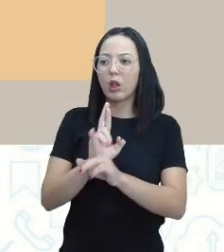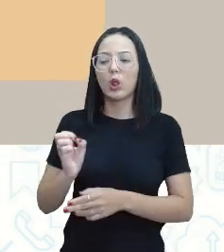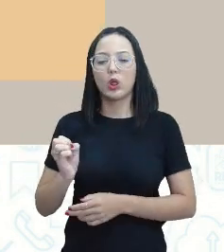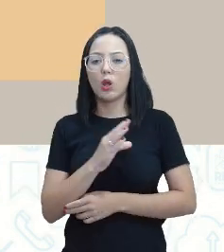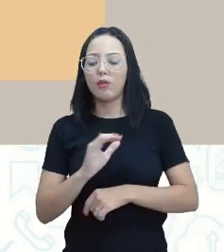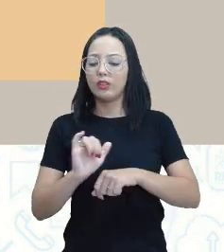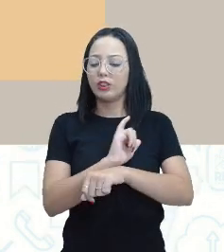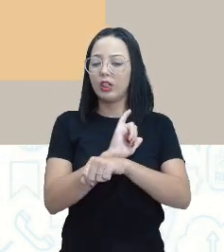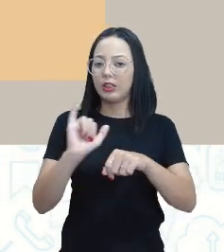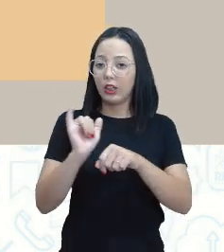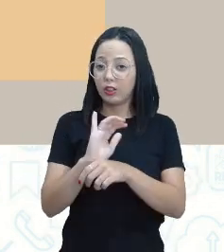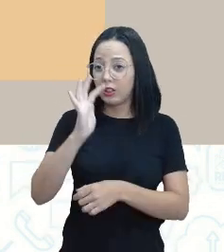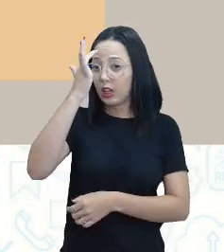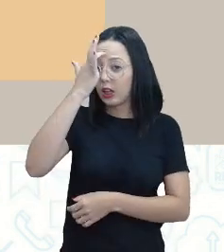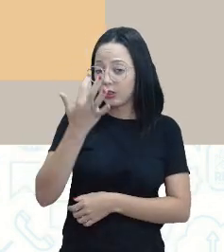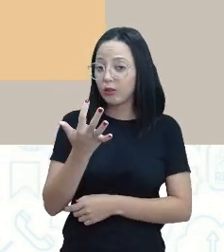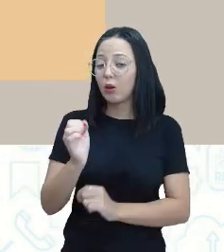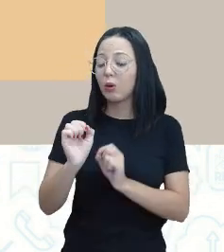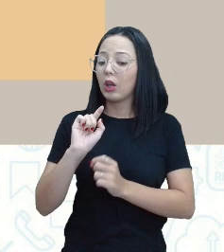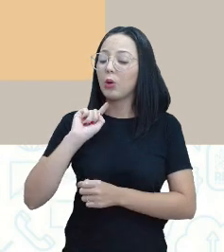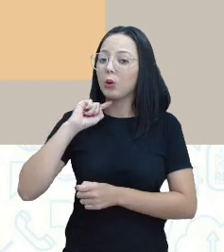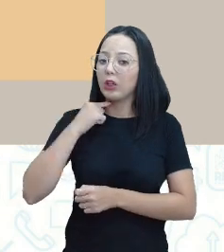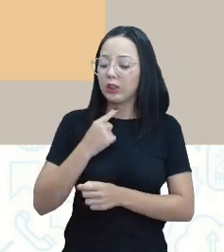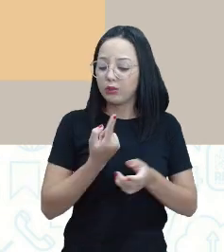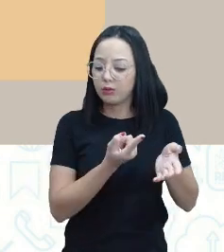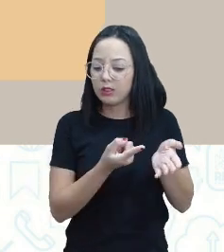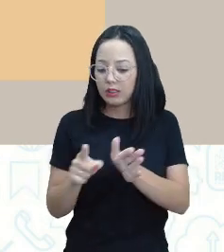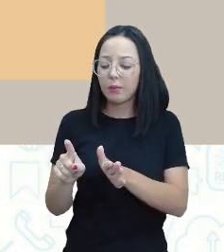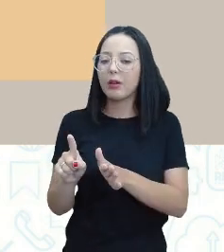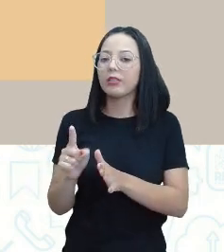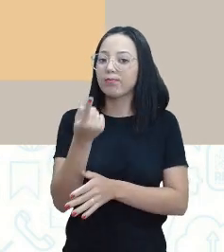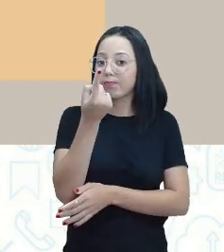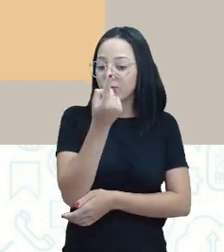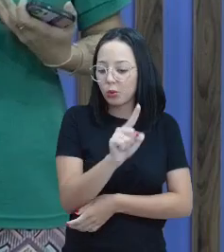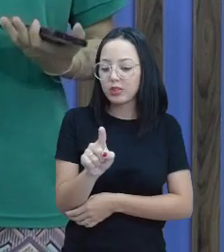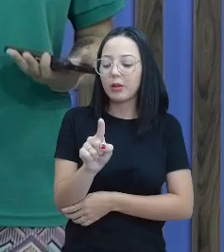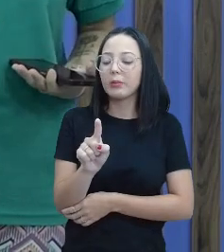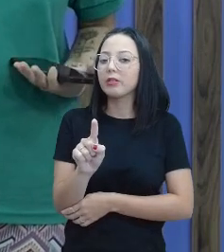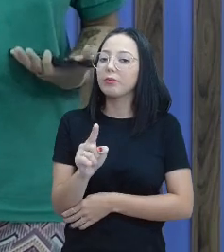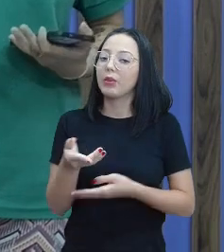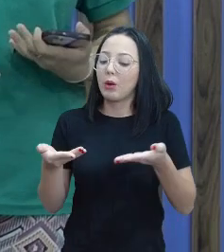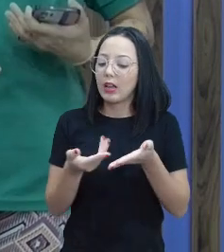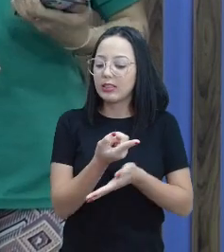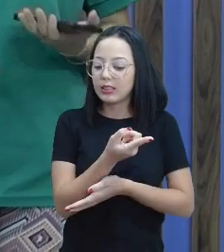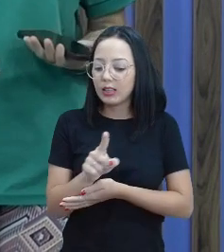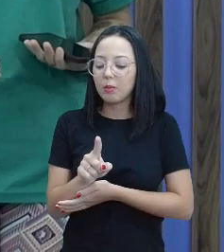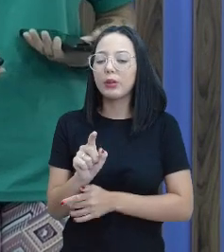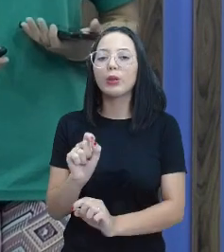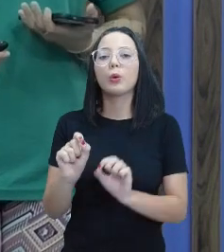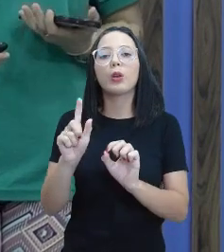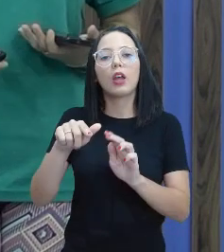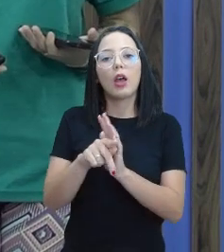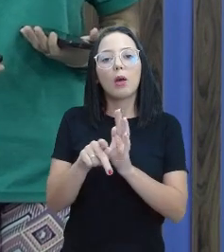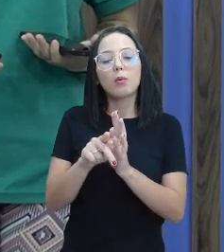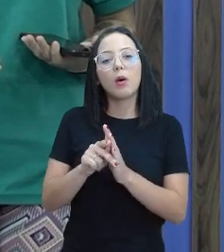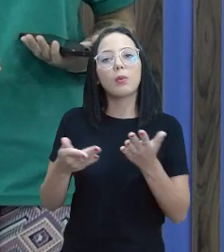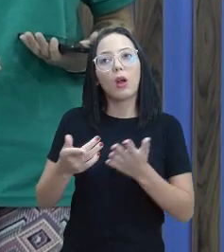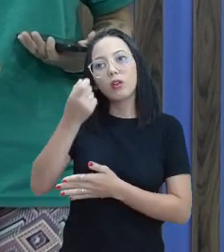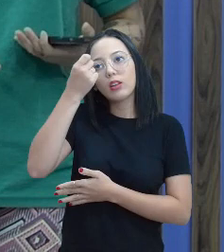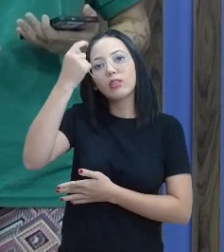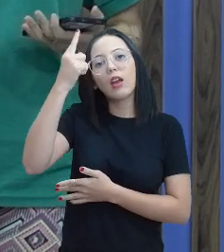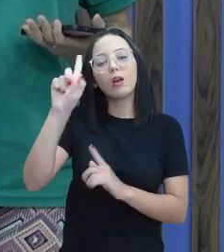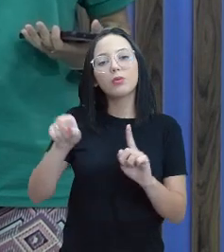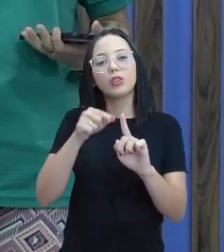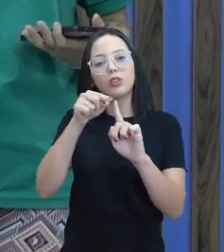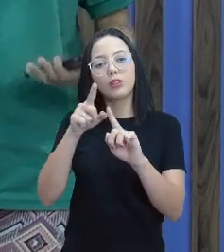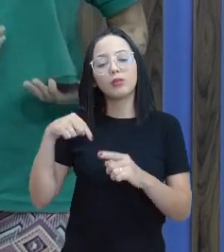de lidar com seus resíduos sólidos durante uma semana? Pois é, essa semana é justamente essa ideia, né? A